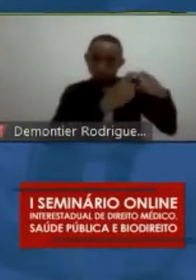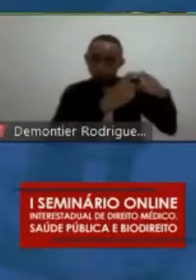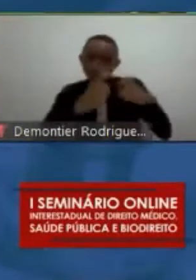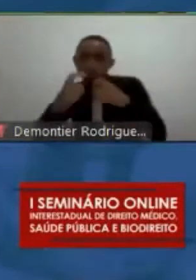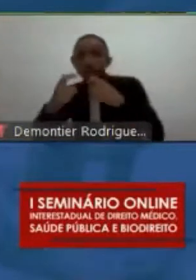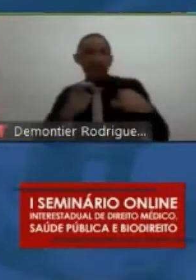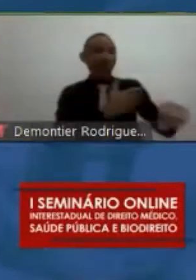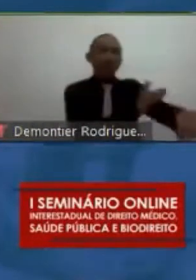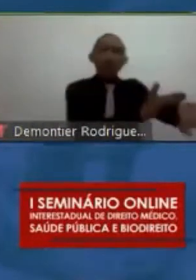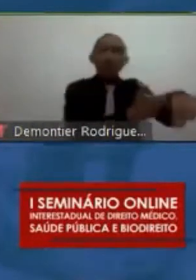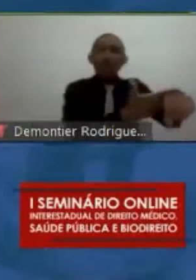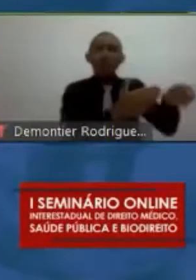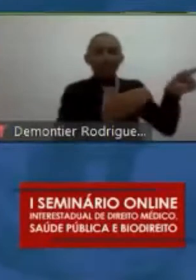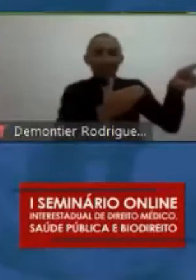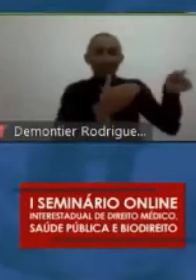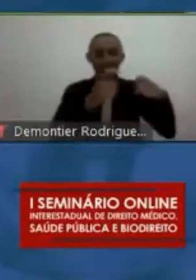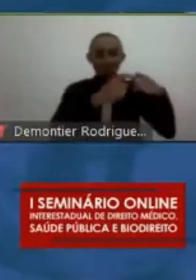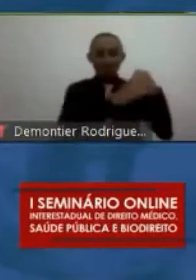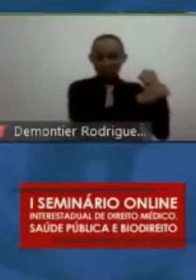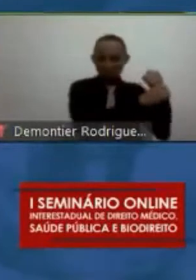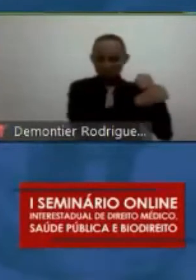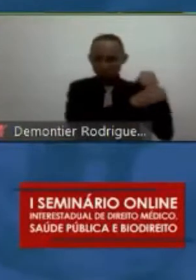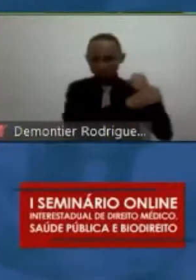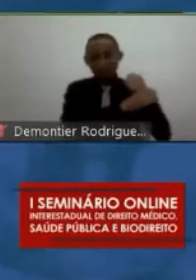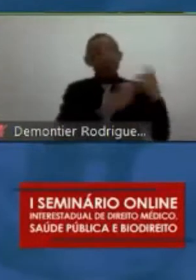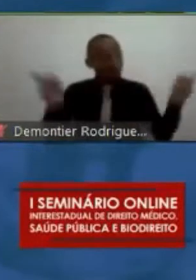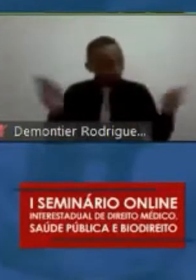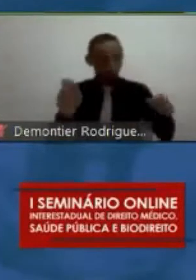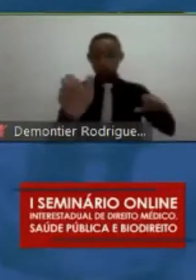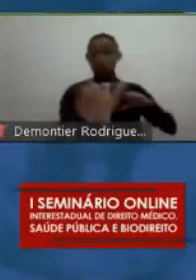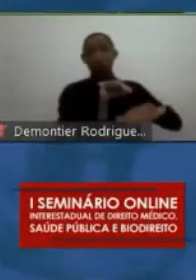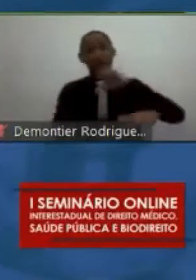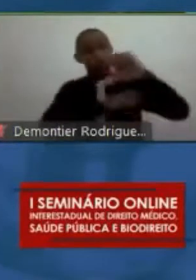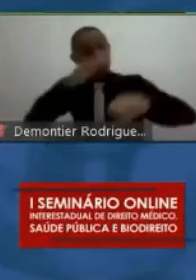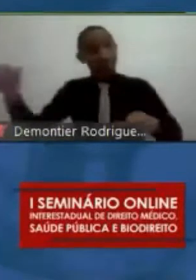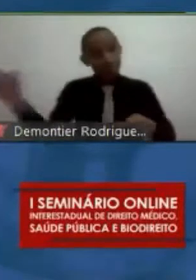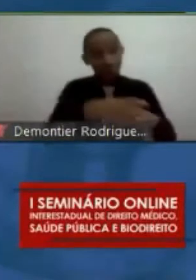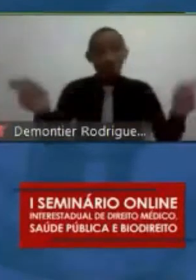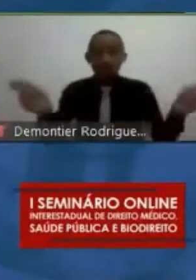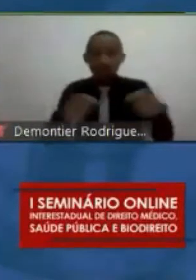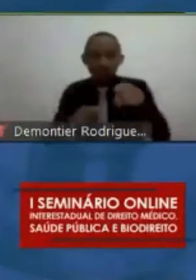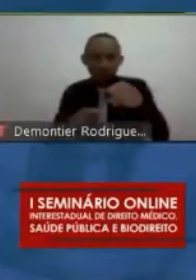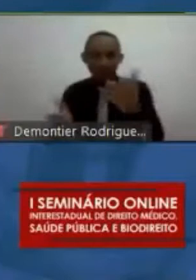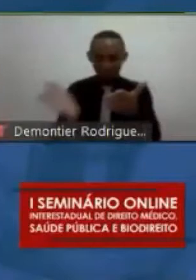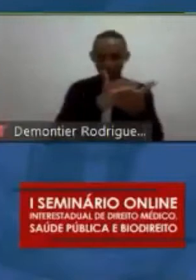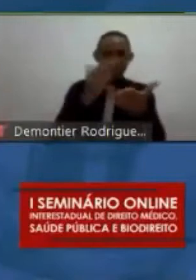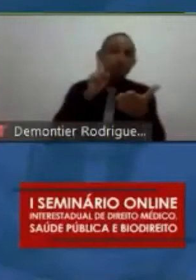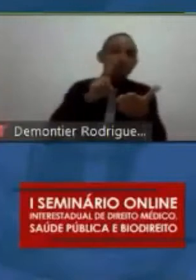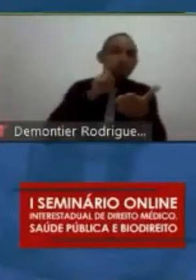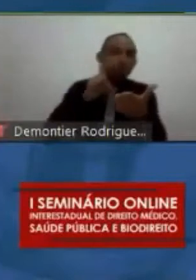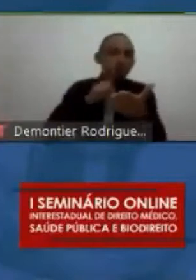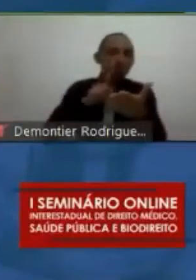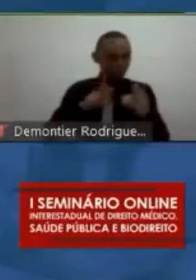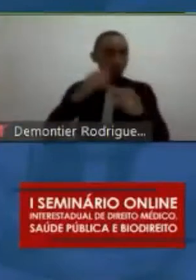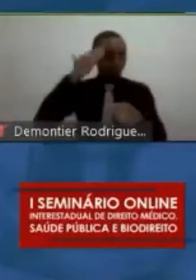são essas melhores práticas, isso muda? Sim. Nesse trabalho publicado nessa revista americana de renome,